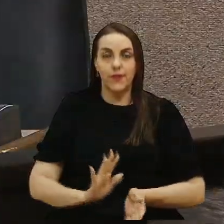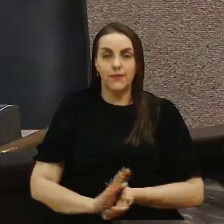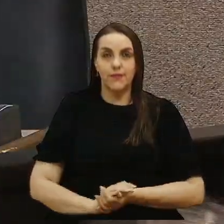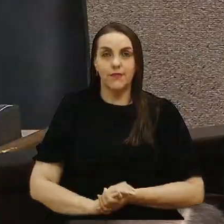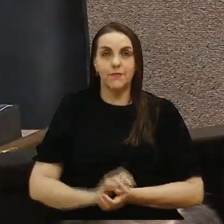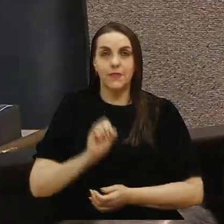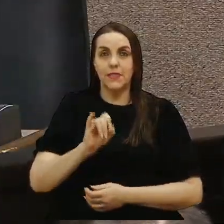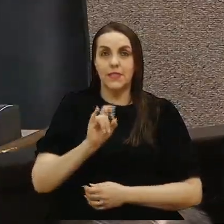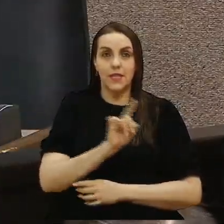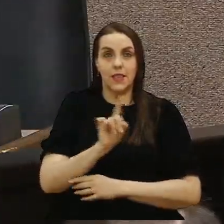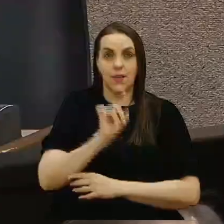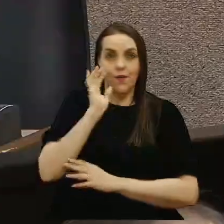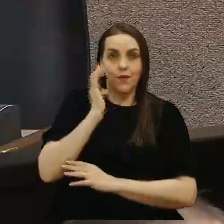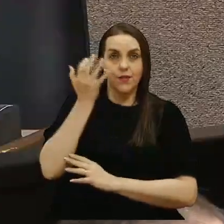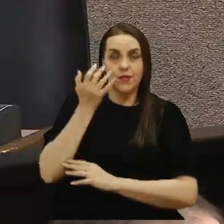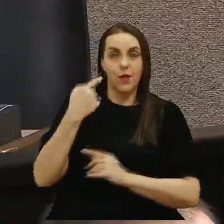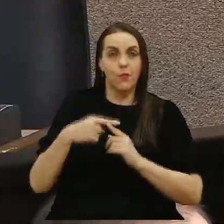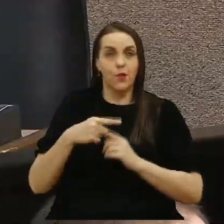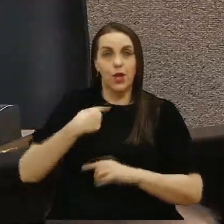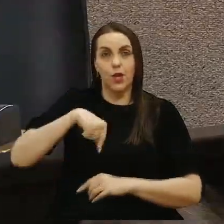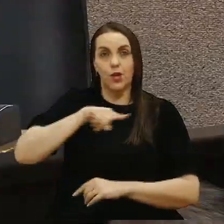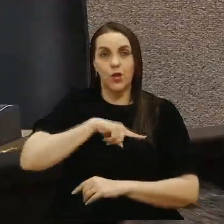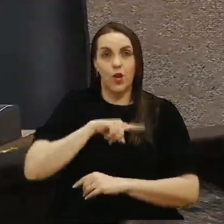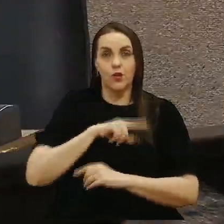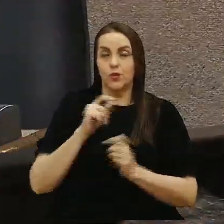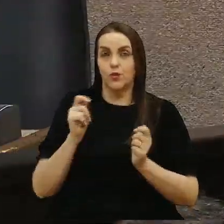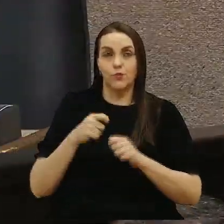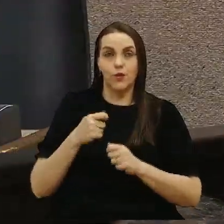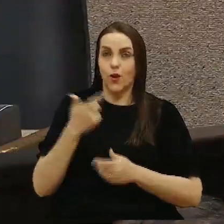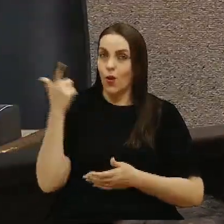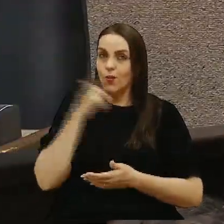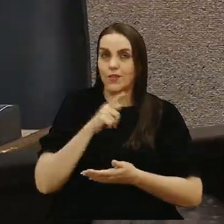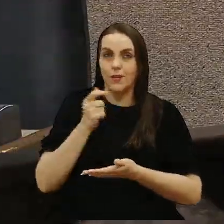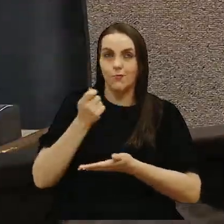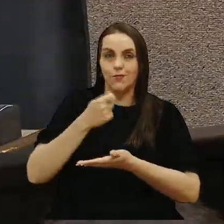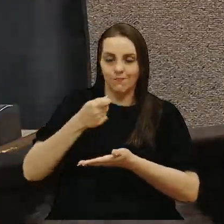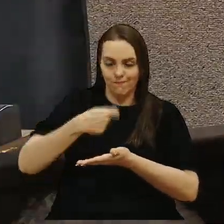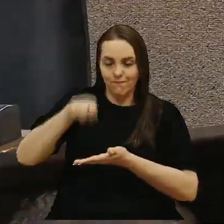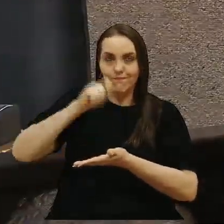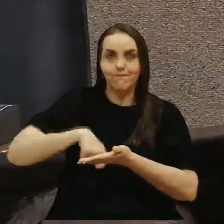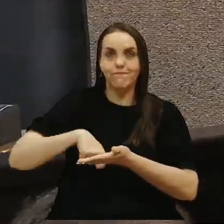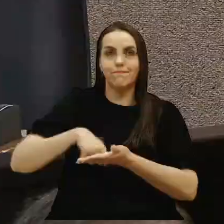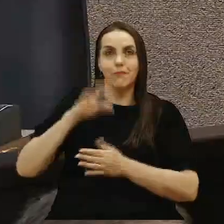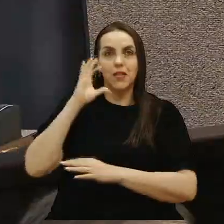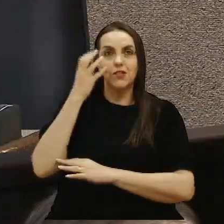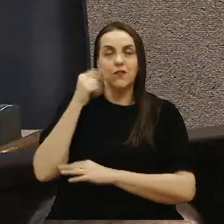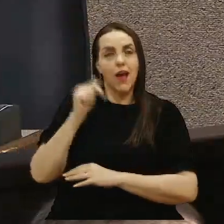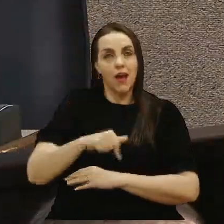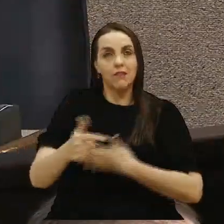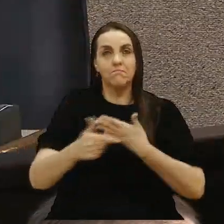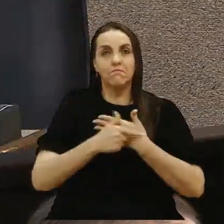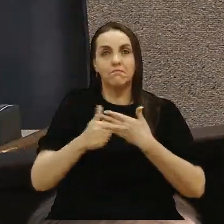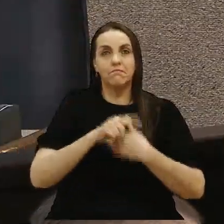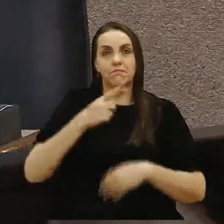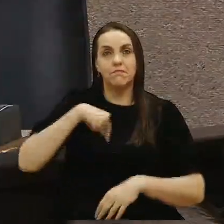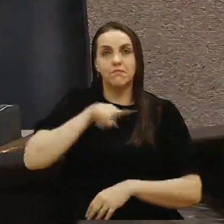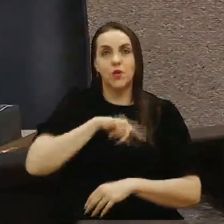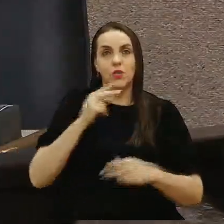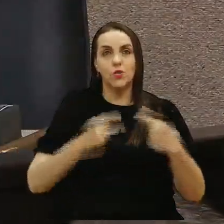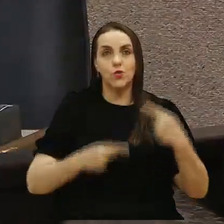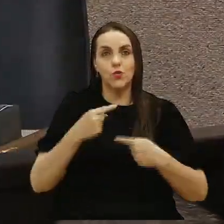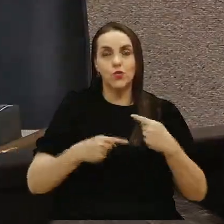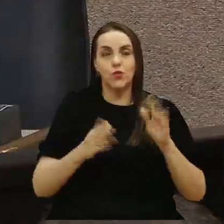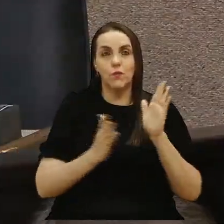Se elas não acontecerem é porque a gente não tem a máquina e não tem a caneta para fazer a resolução, mas aqui a gente vai fazer o nosso papel, que é discutir e